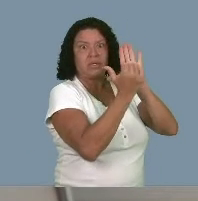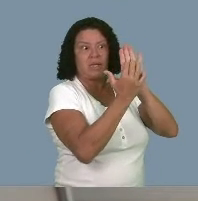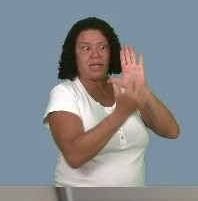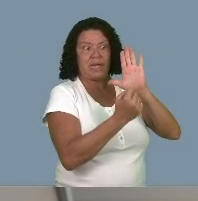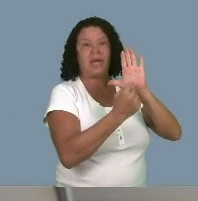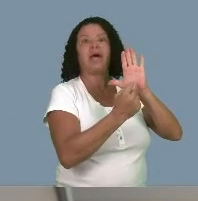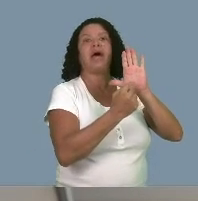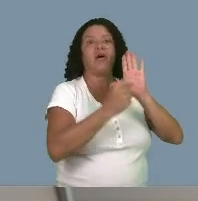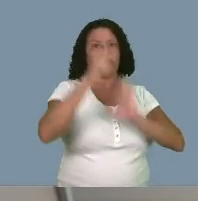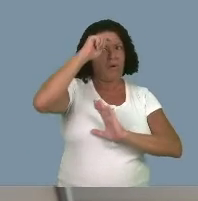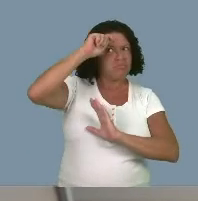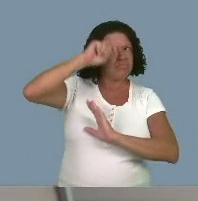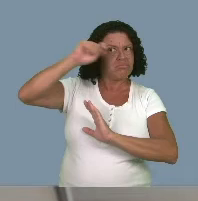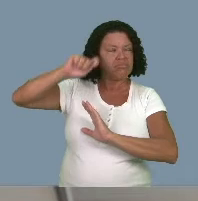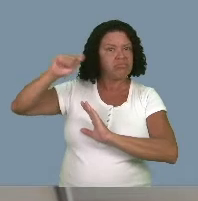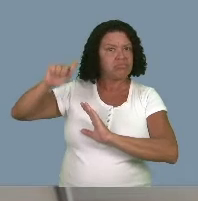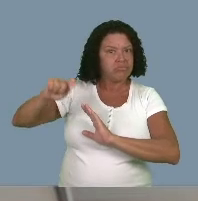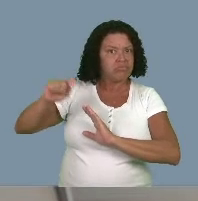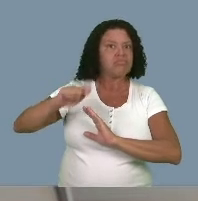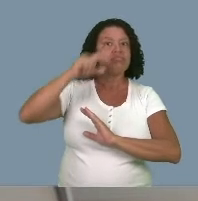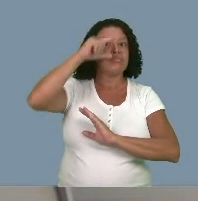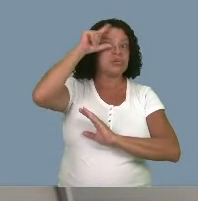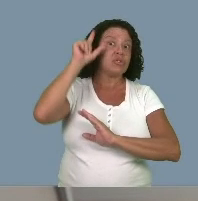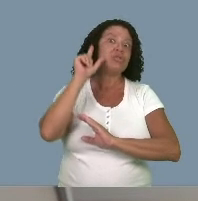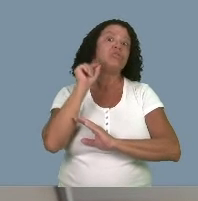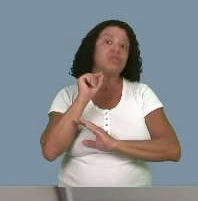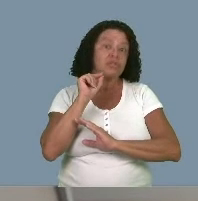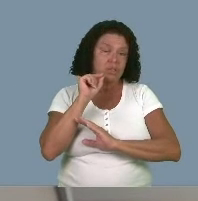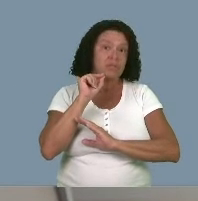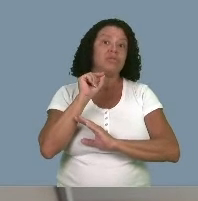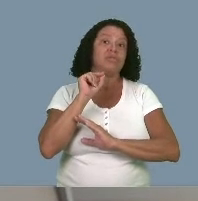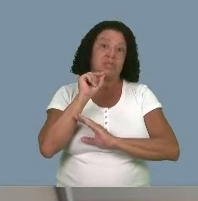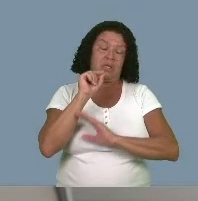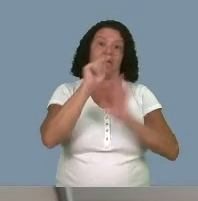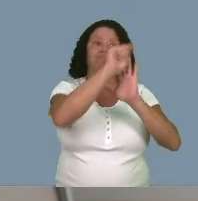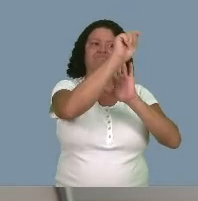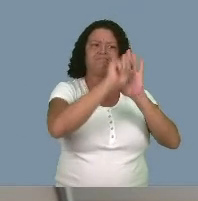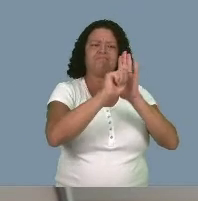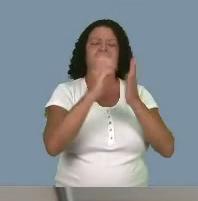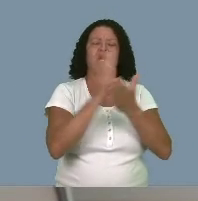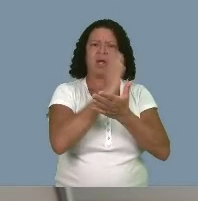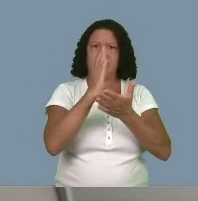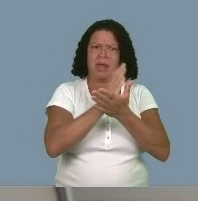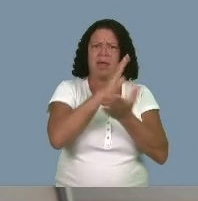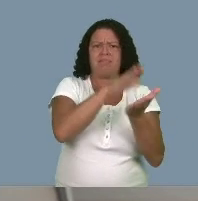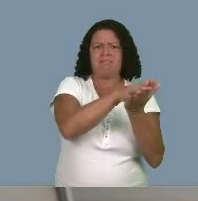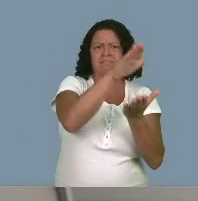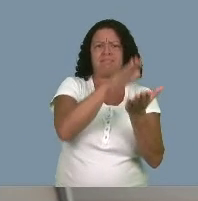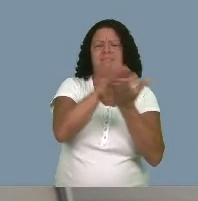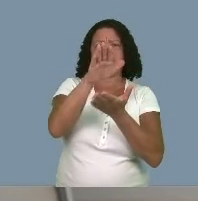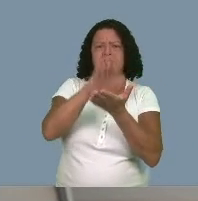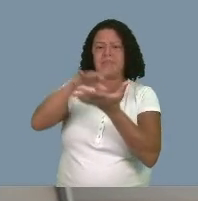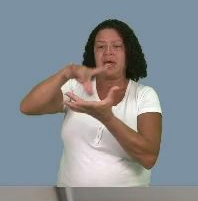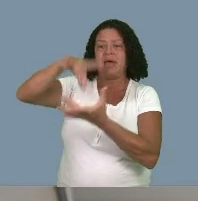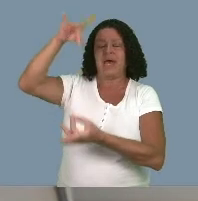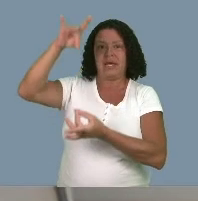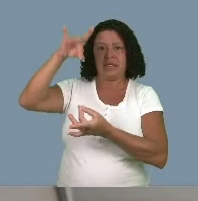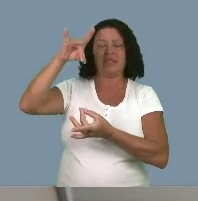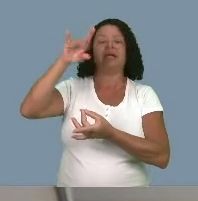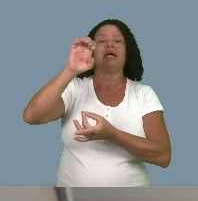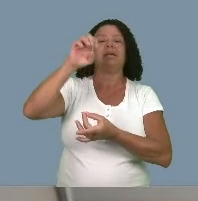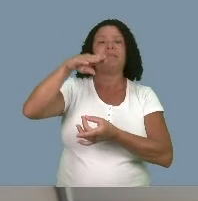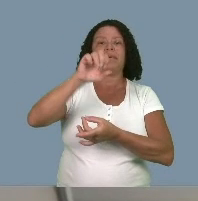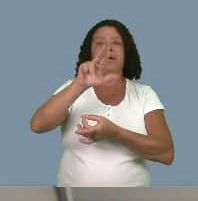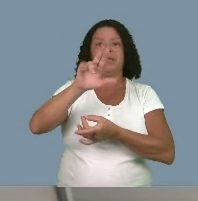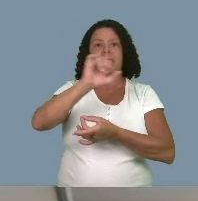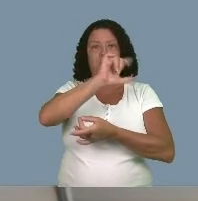foi psicografado por Divaldo Franco, editada. O livro foi ditado pelo espírito Manuel Filomeno de Miranda,